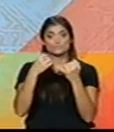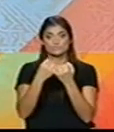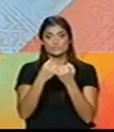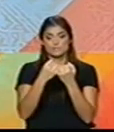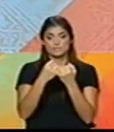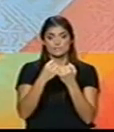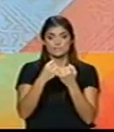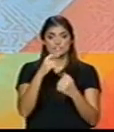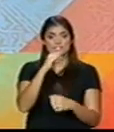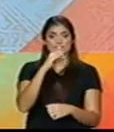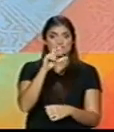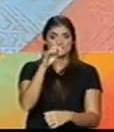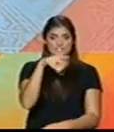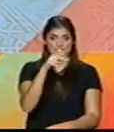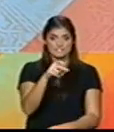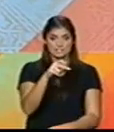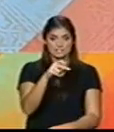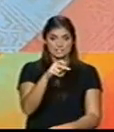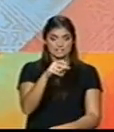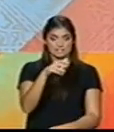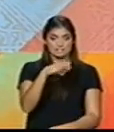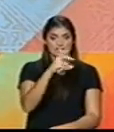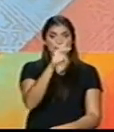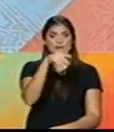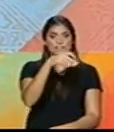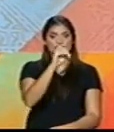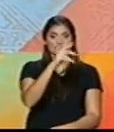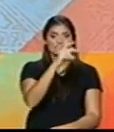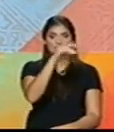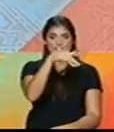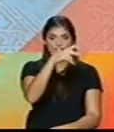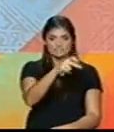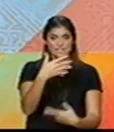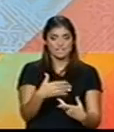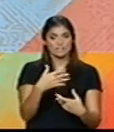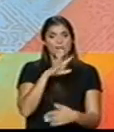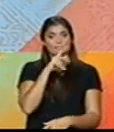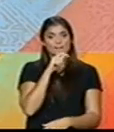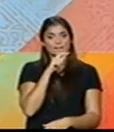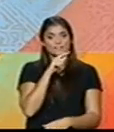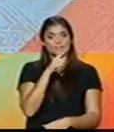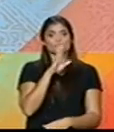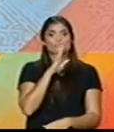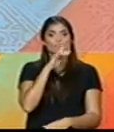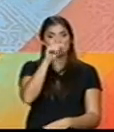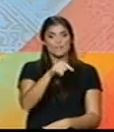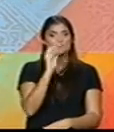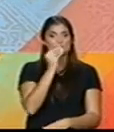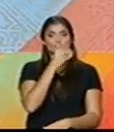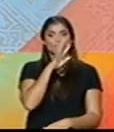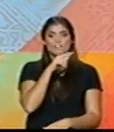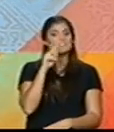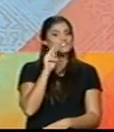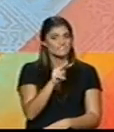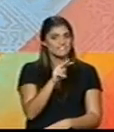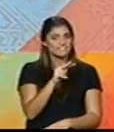de Barros Silva, em Cabanas de Viriato, onde de momento é a residência da minha mãe. Muito bem. Para ela um beijinho grande, mãe, que estás-me a